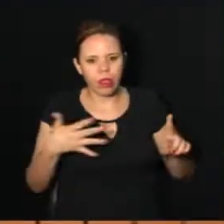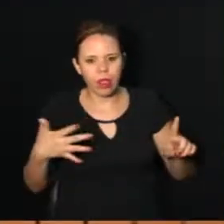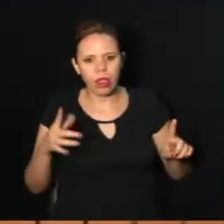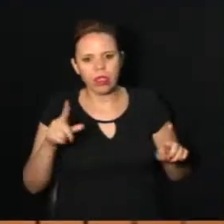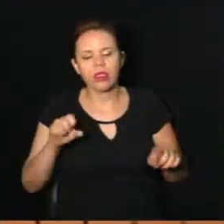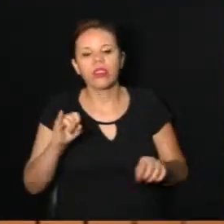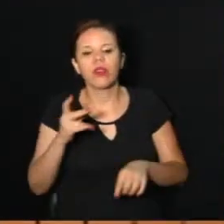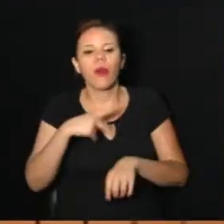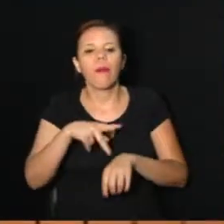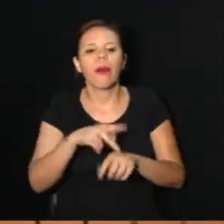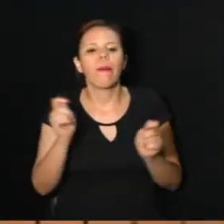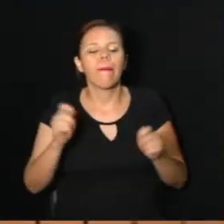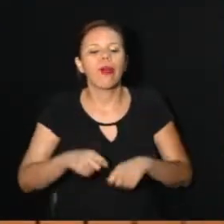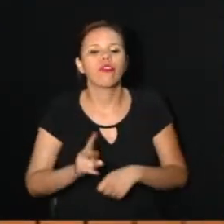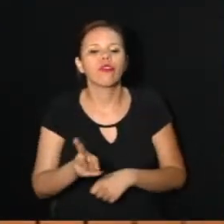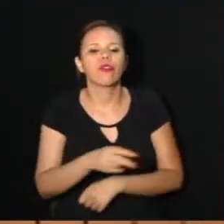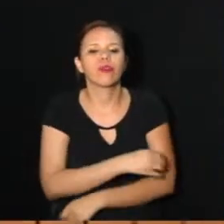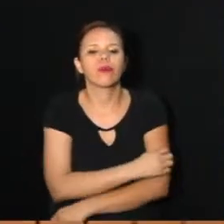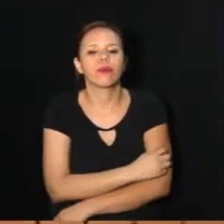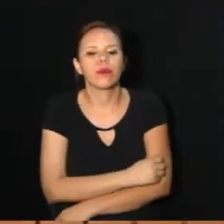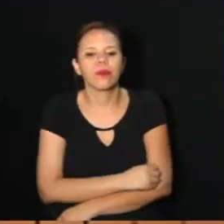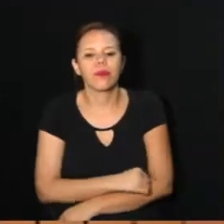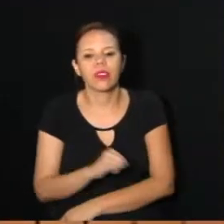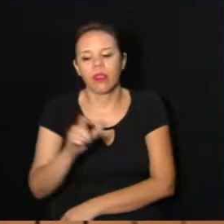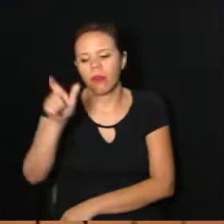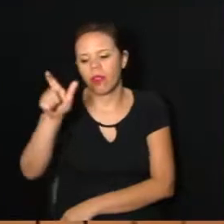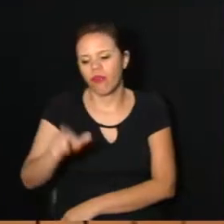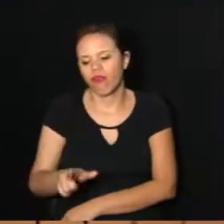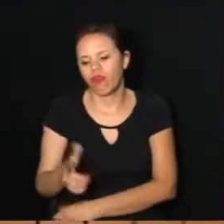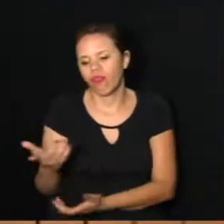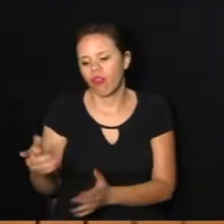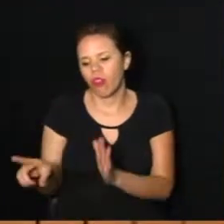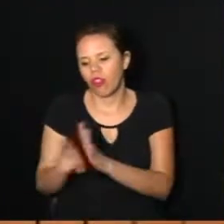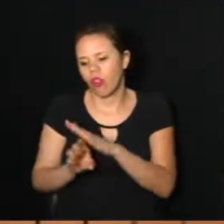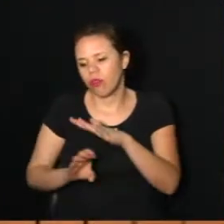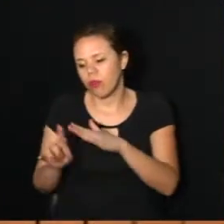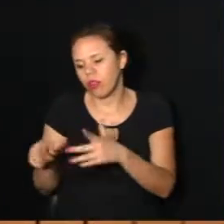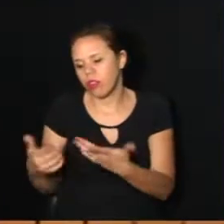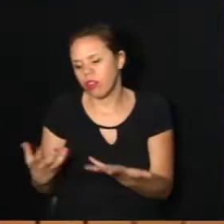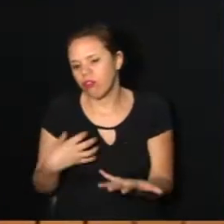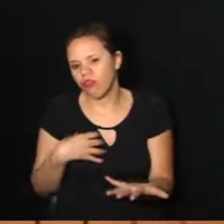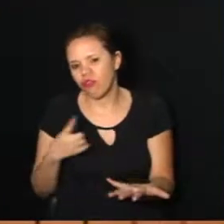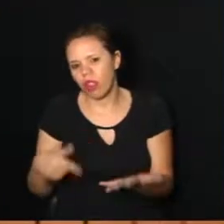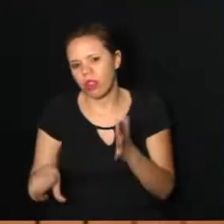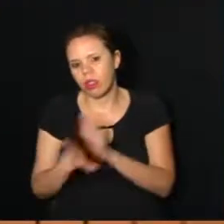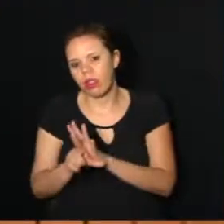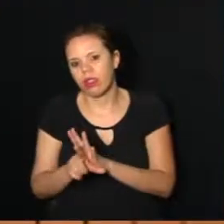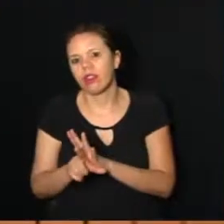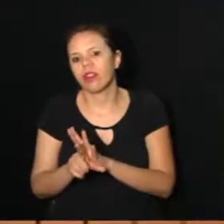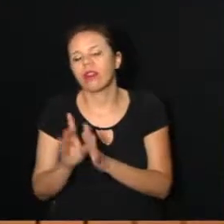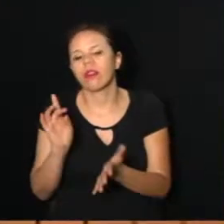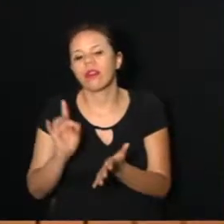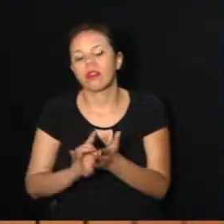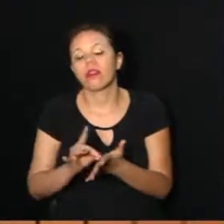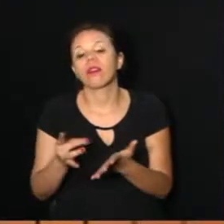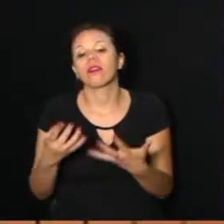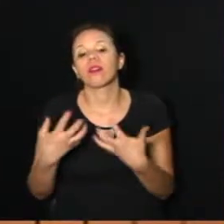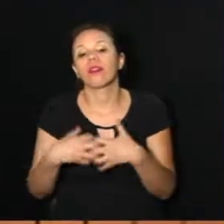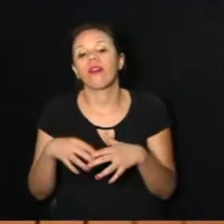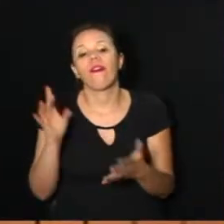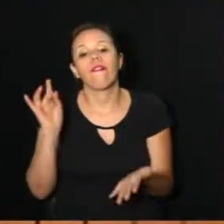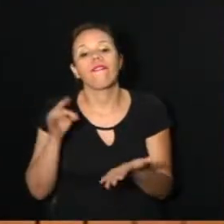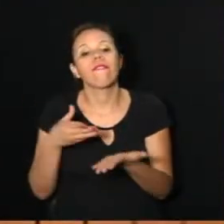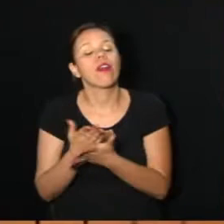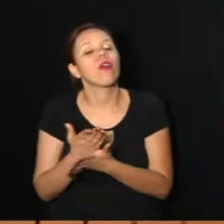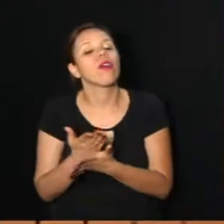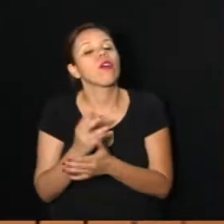país pode continuar a tratar o seu empresário dessa maneira, né? Esta lei, para ser configurada, o que ela teve